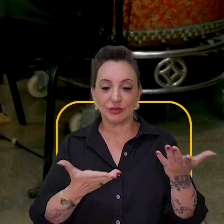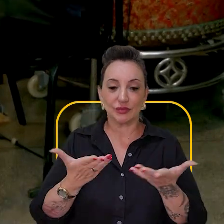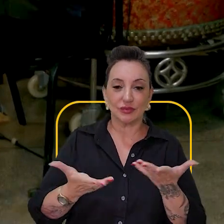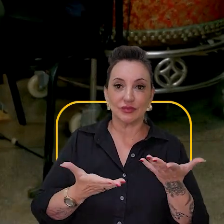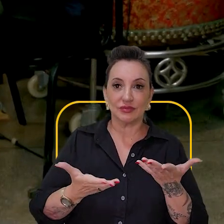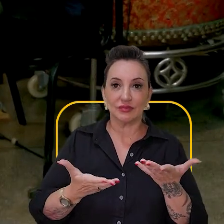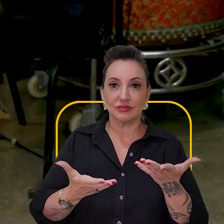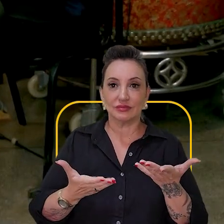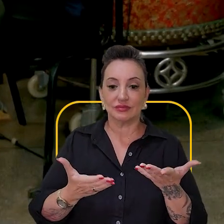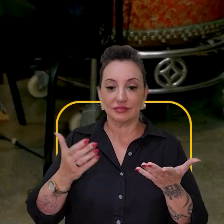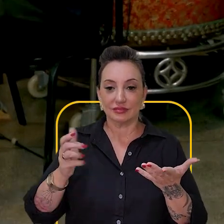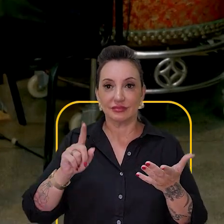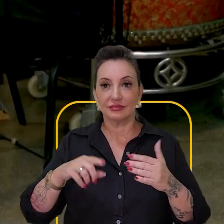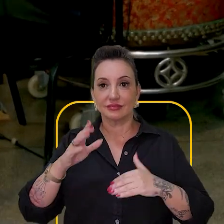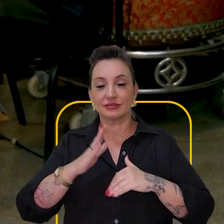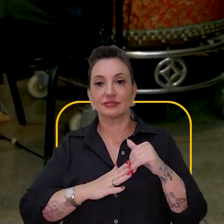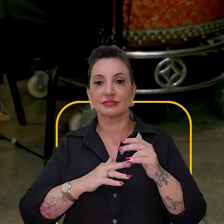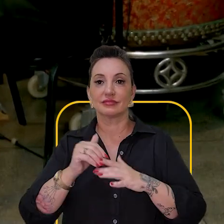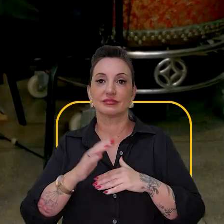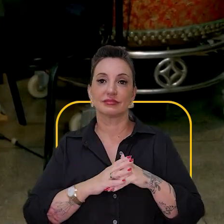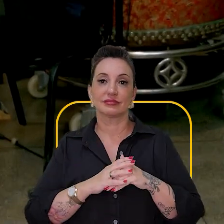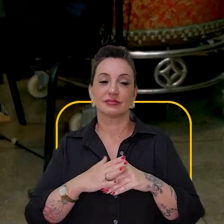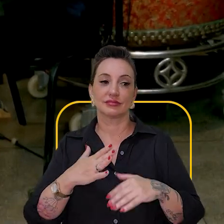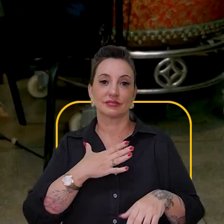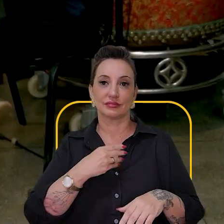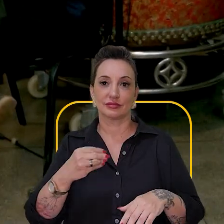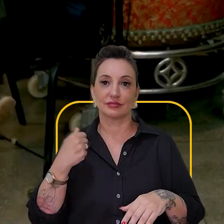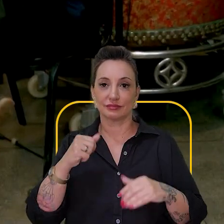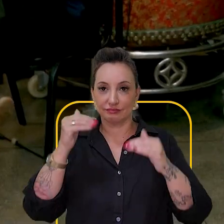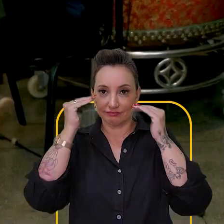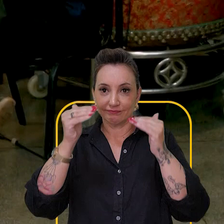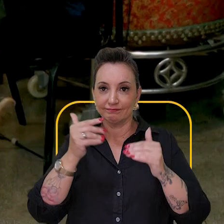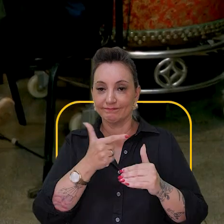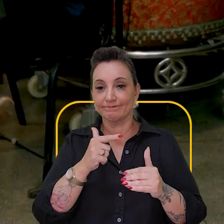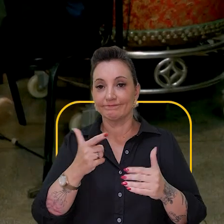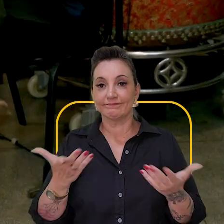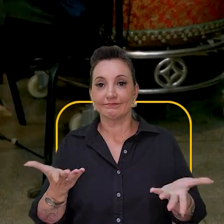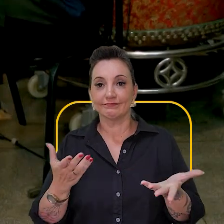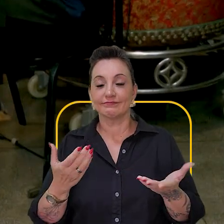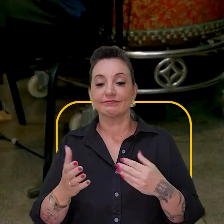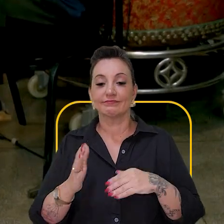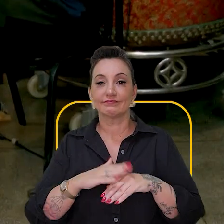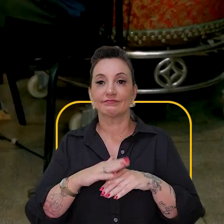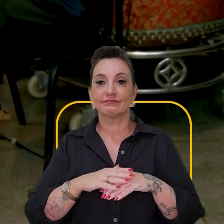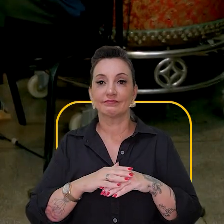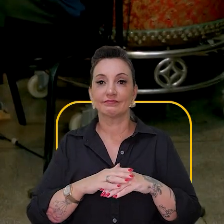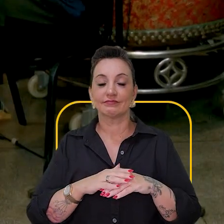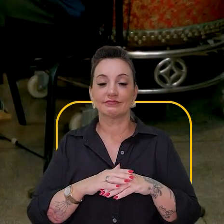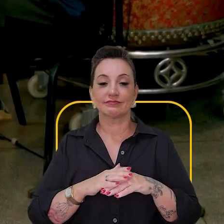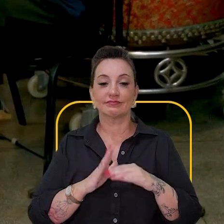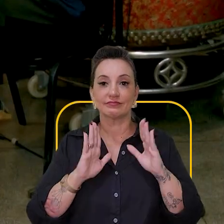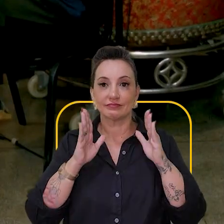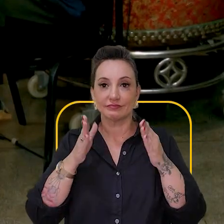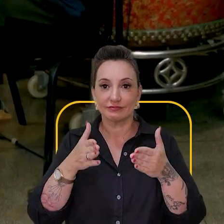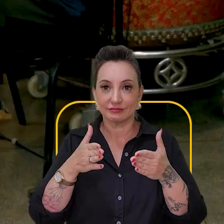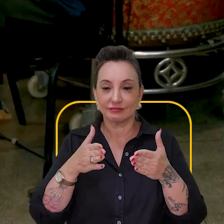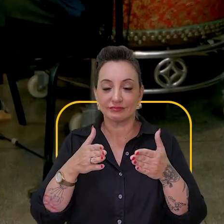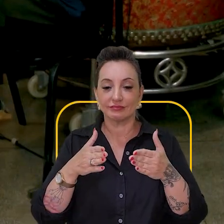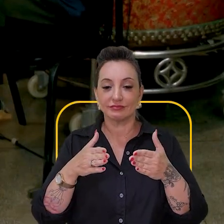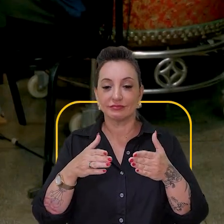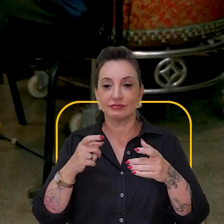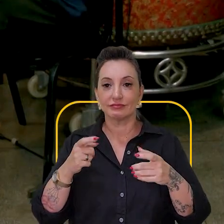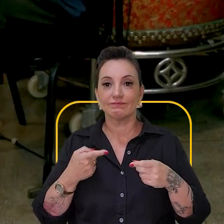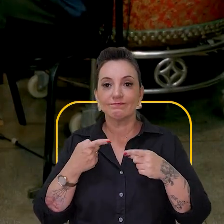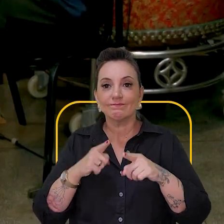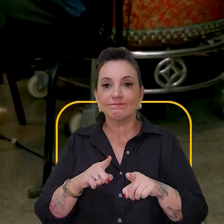que é é uma profissão que o meu filho tem que seguir ou não Enfim então a gente sempre que pode eh